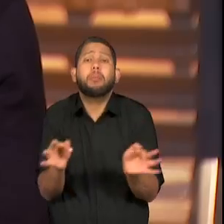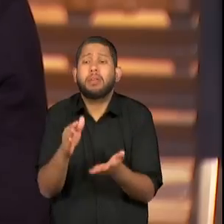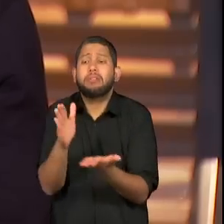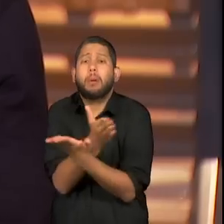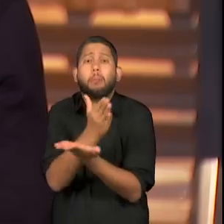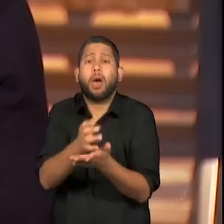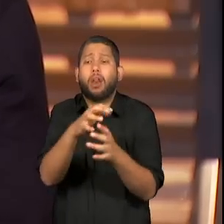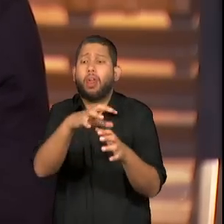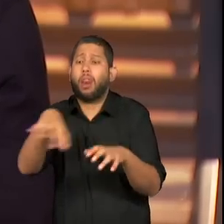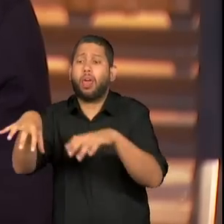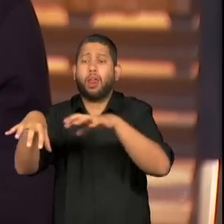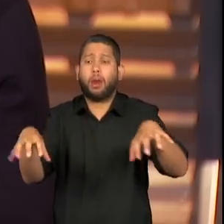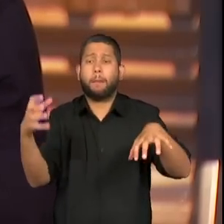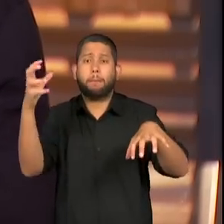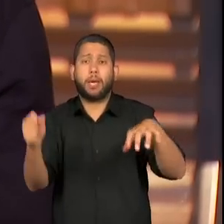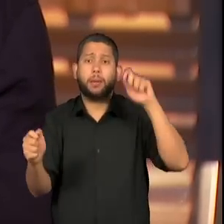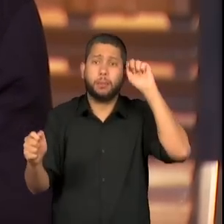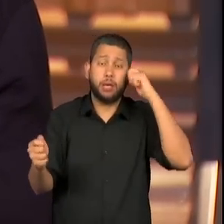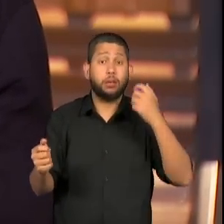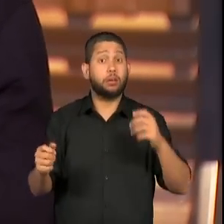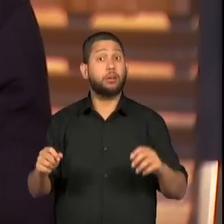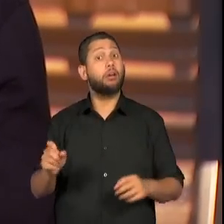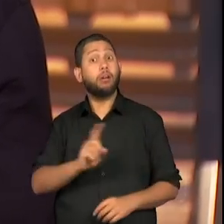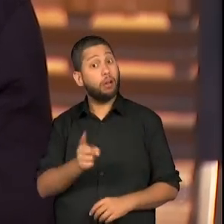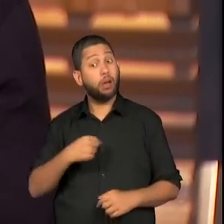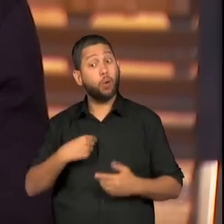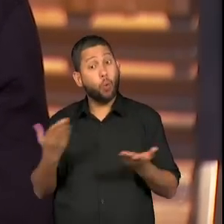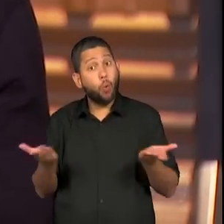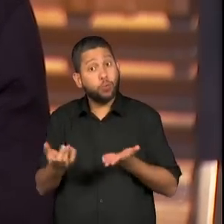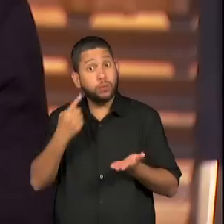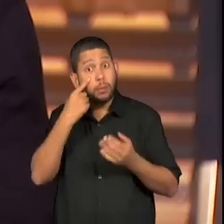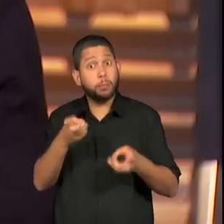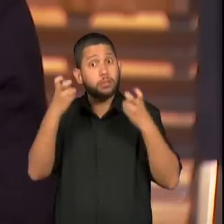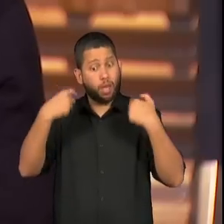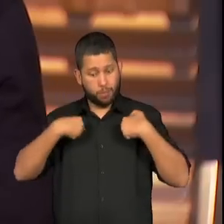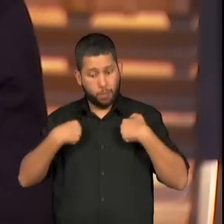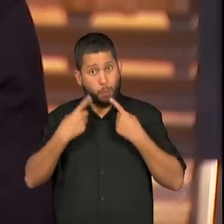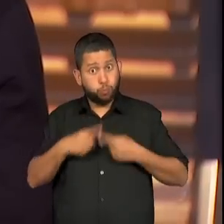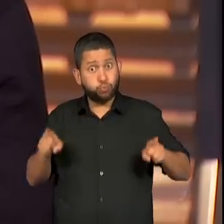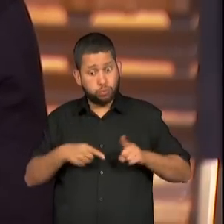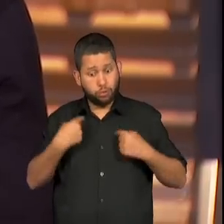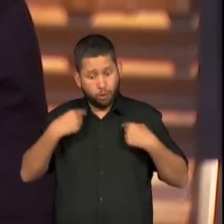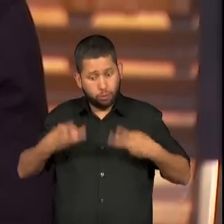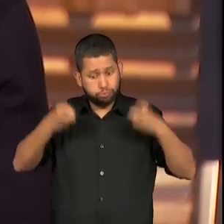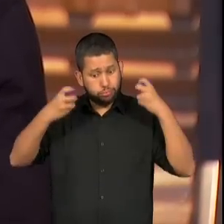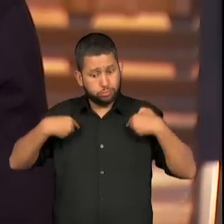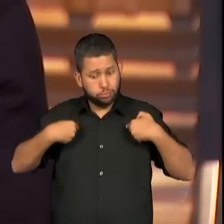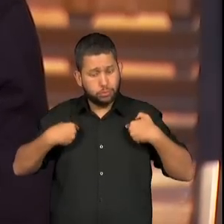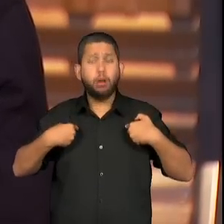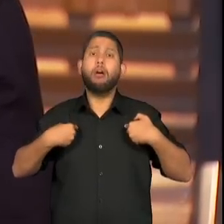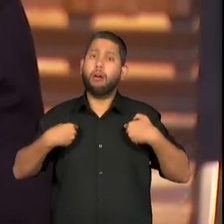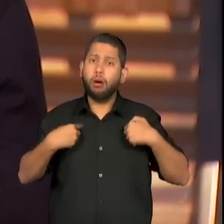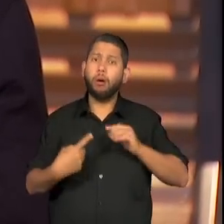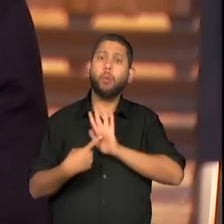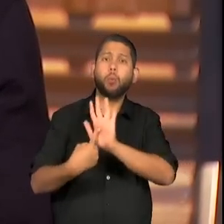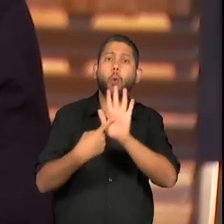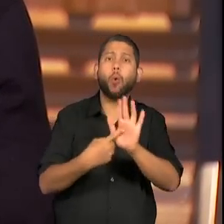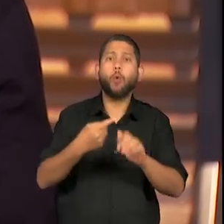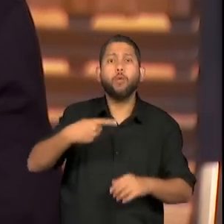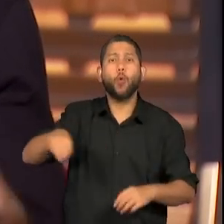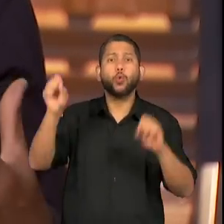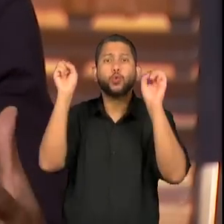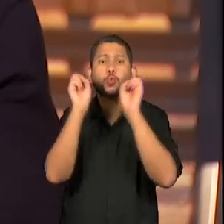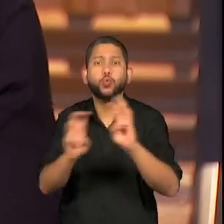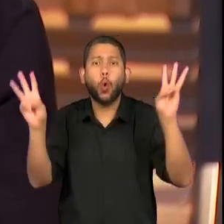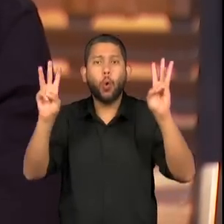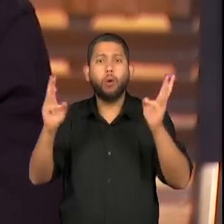né? No dia a dia você percebe isso. Eu percebo isso na minha música, percebo isso nos shows,